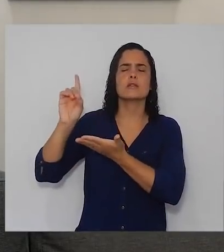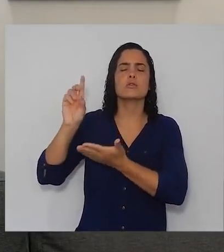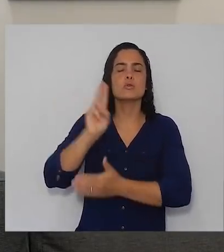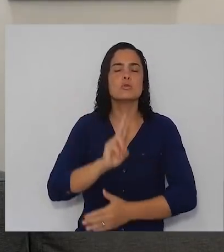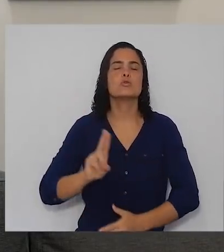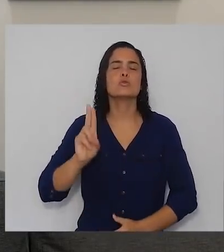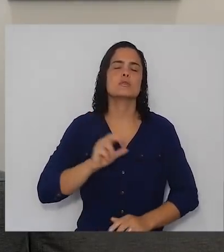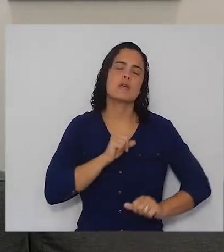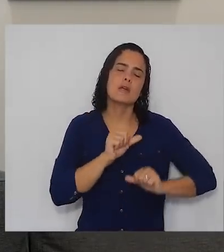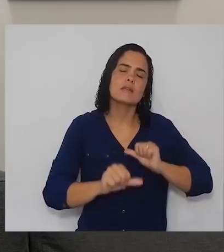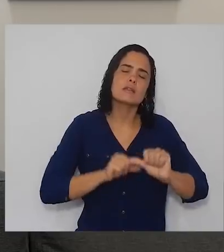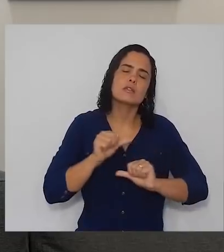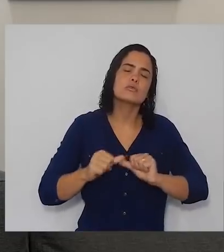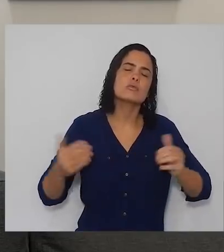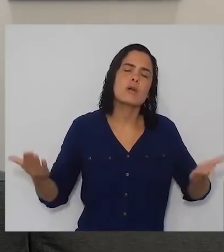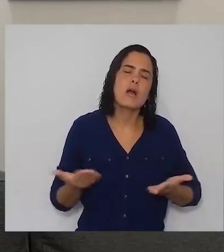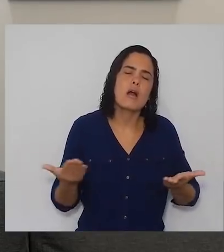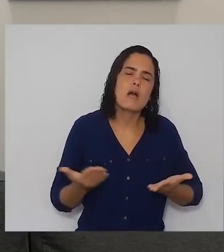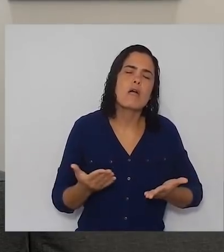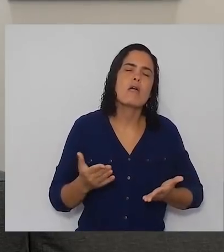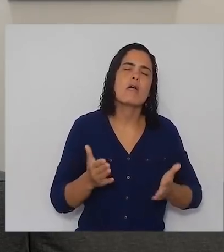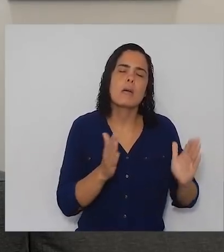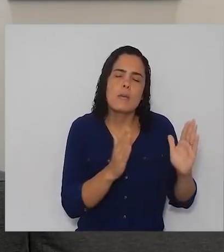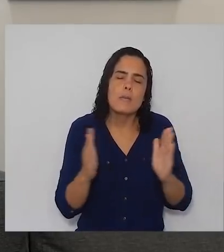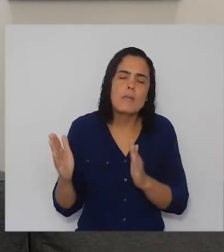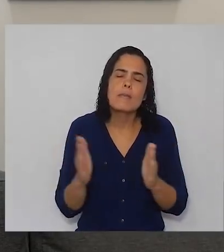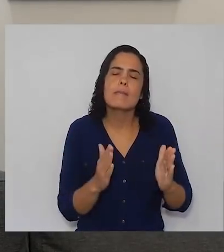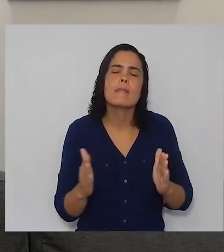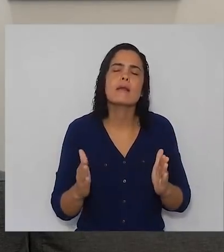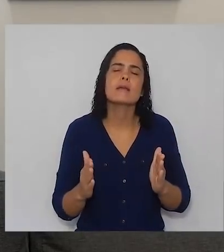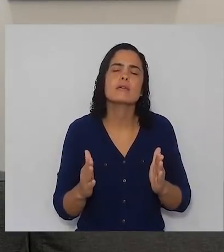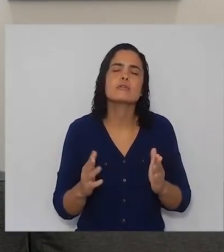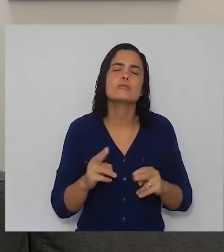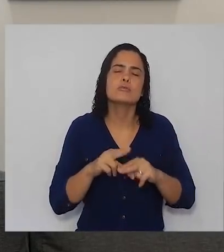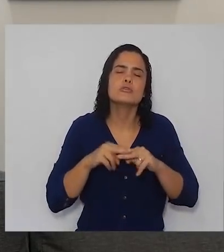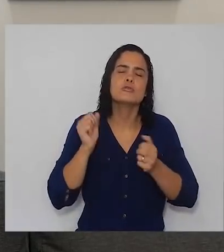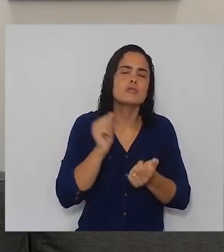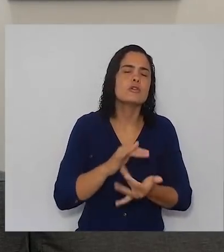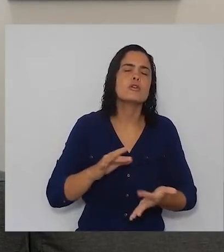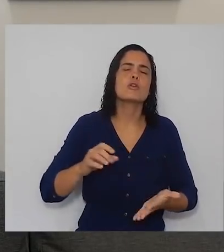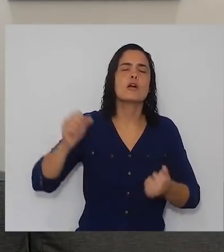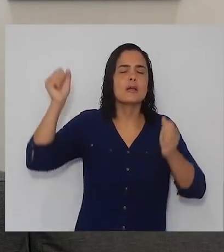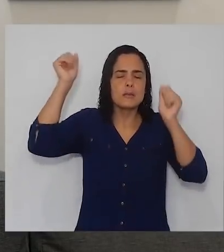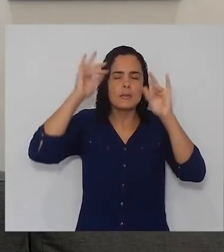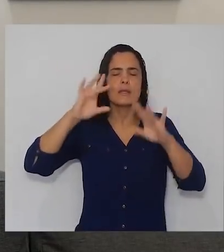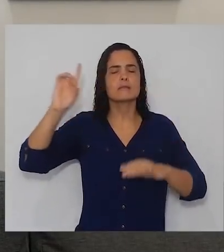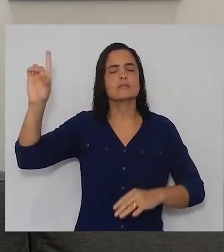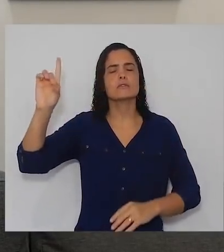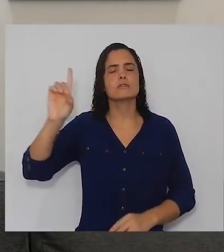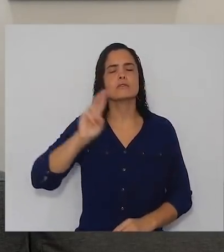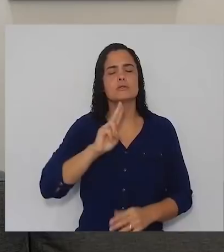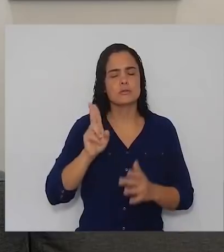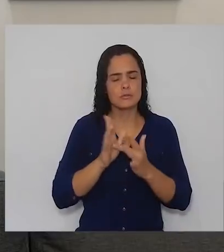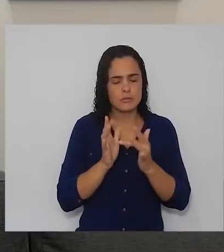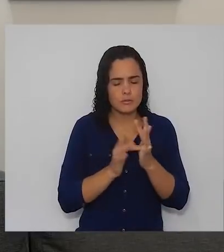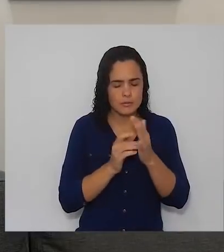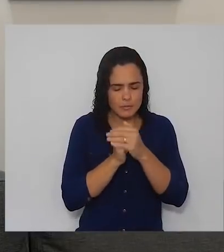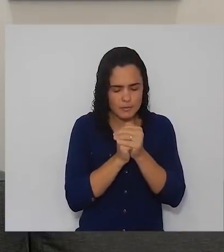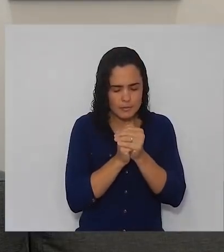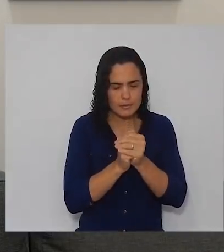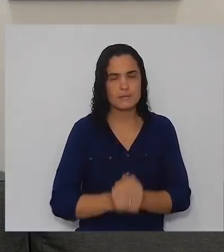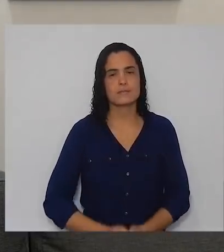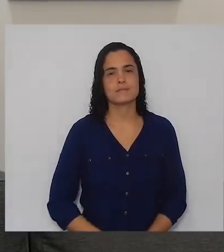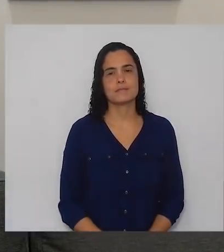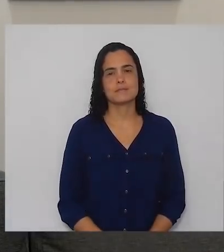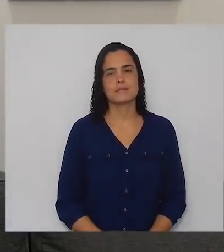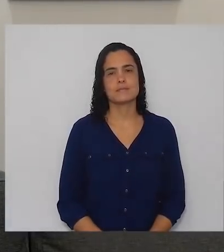coração, a nossa atitude, para que Tu nos uses e para que Tu transformes este tempo na glória e bênção que vem